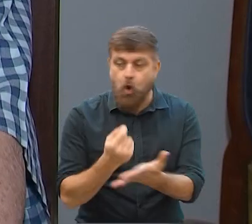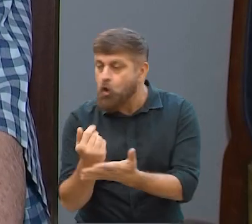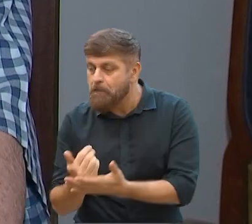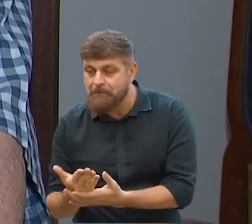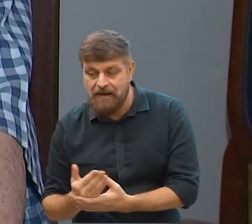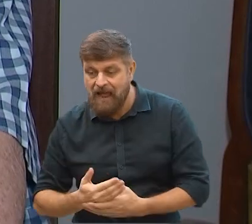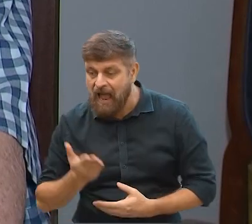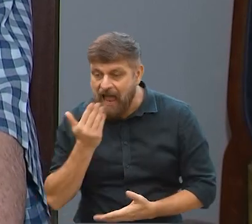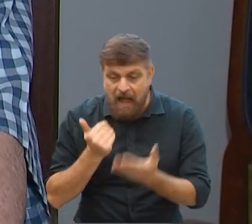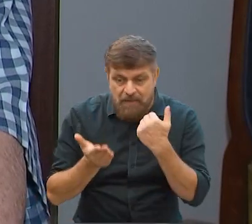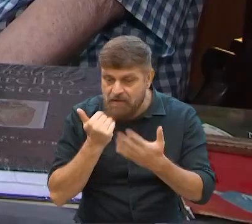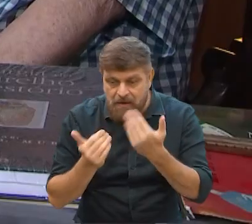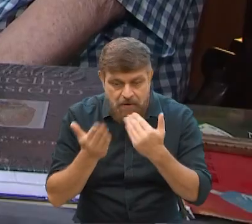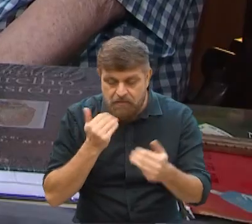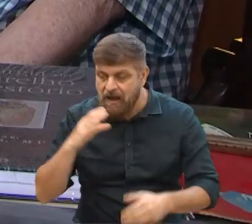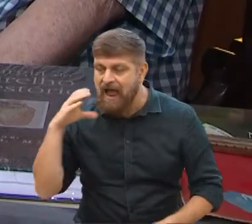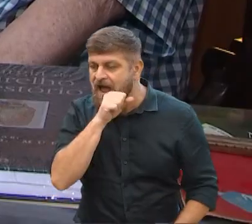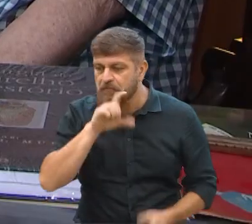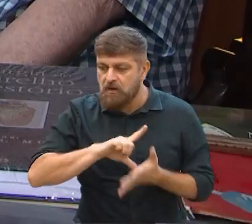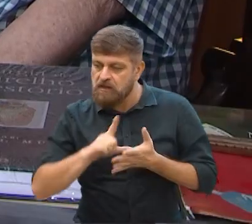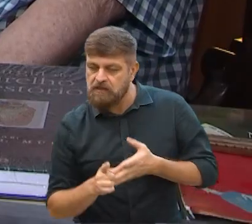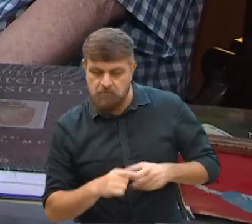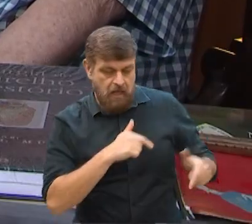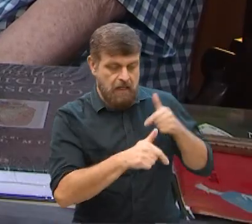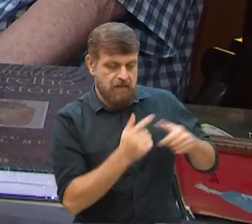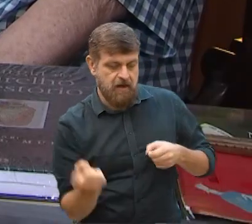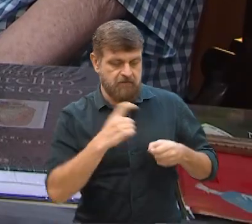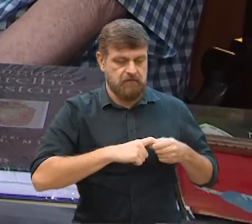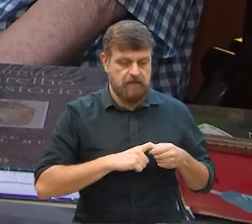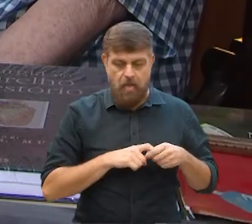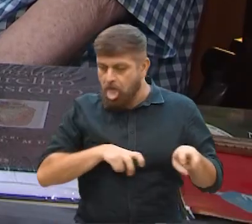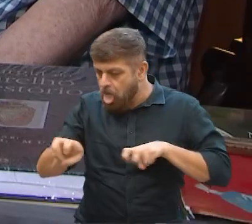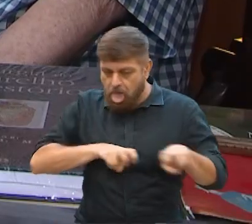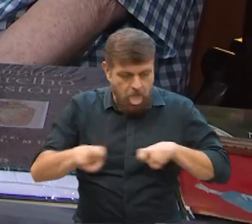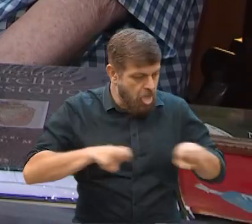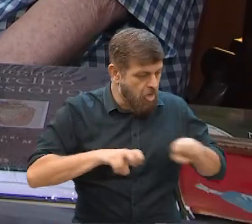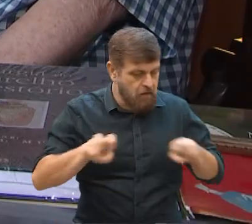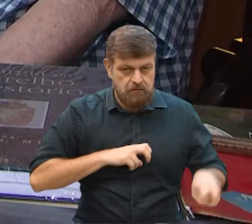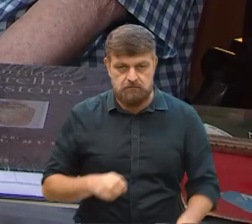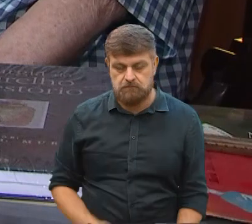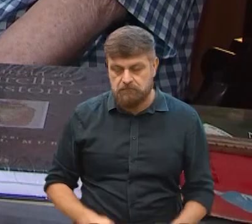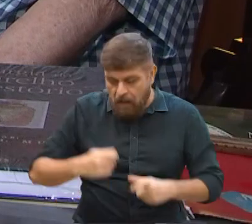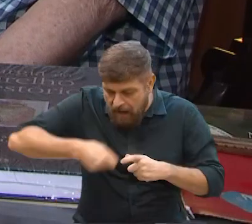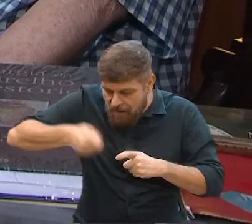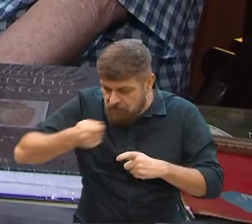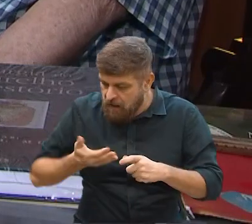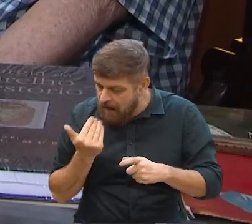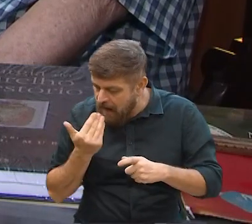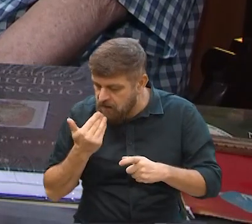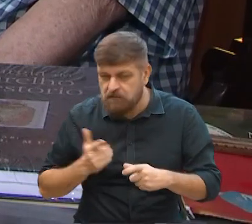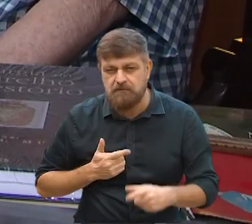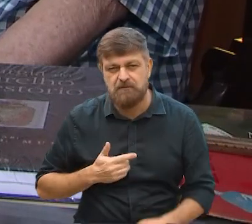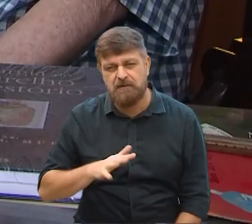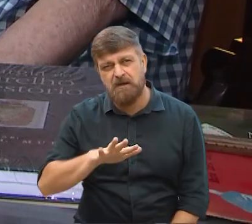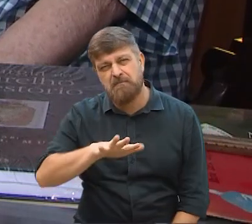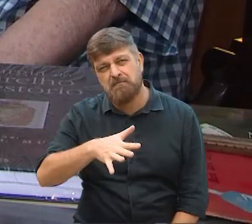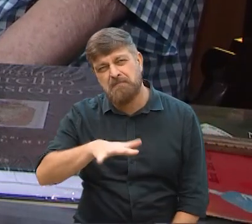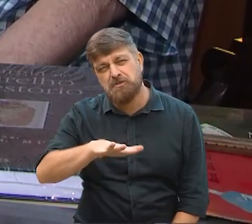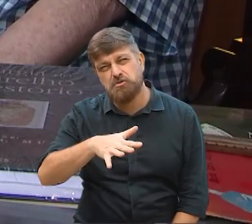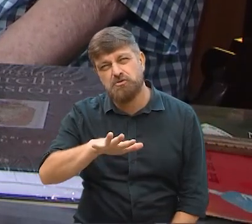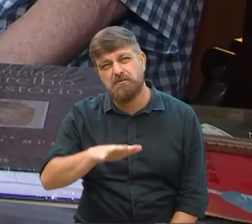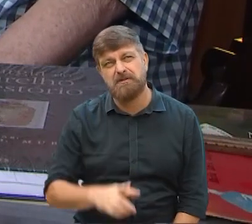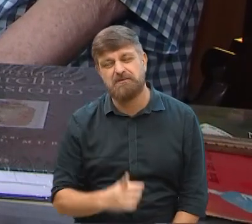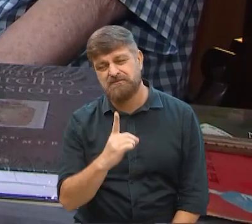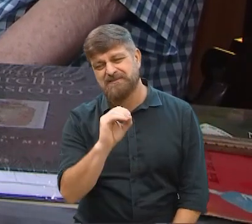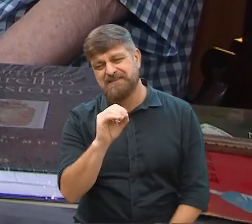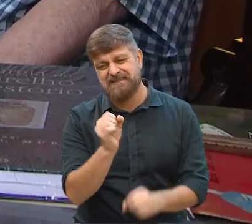compram rapidamente já para comer e voltar para sua rotina. E há pouco mais de 10 anos, não, um pouco menos